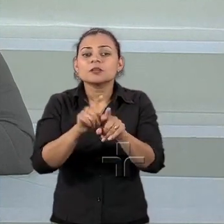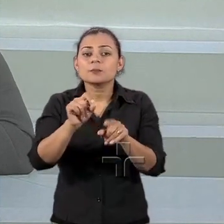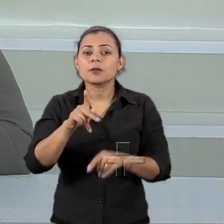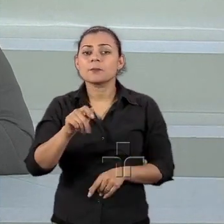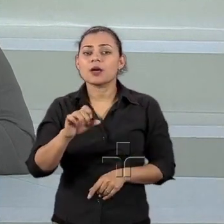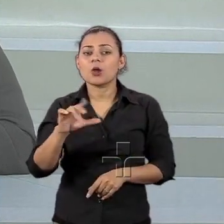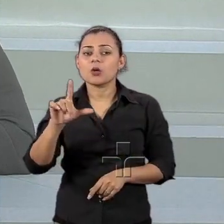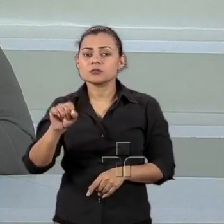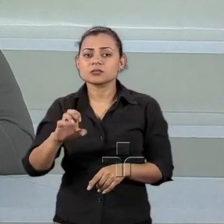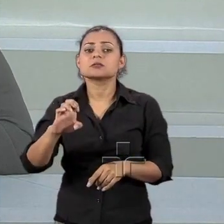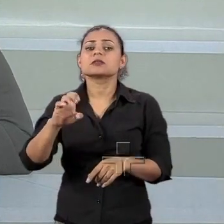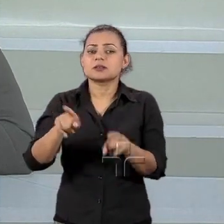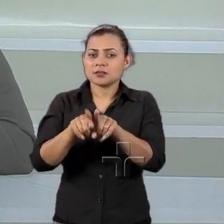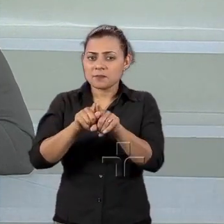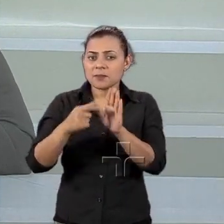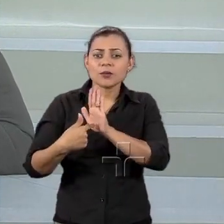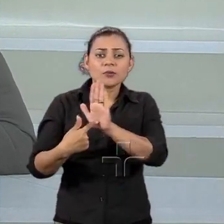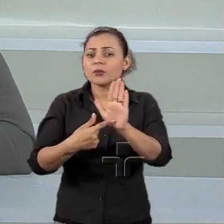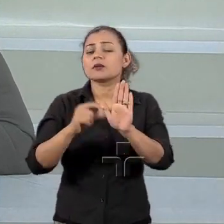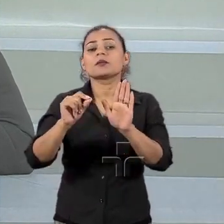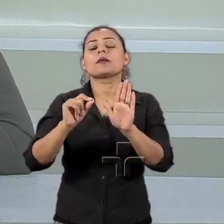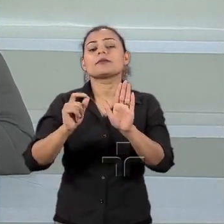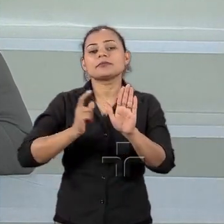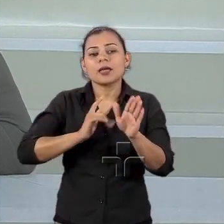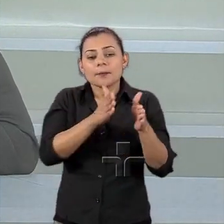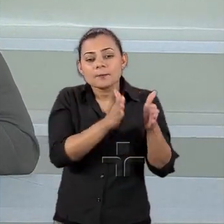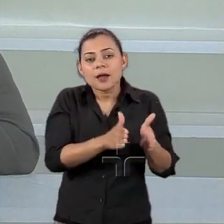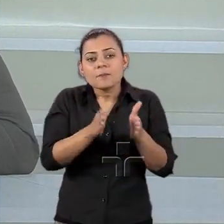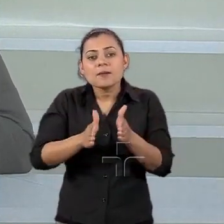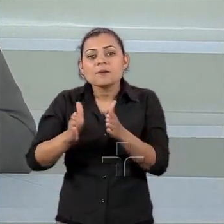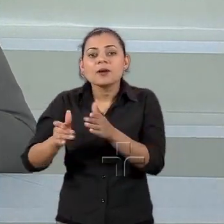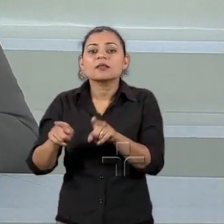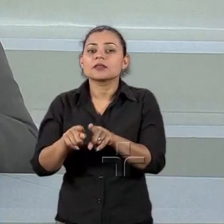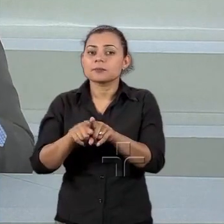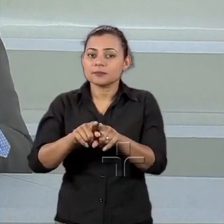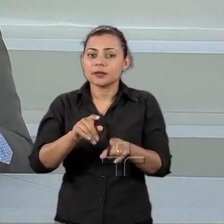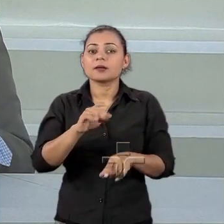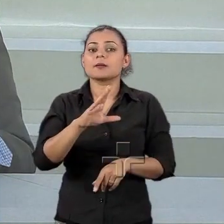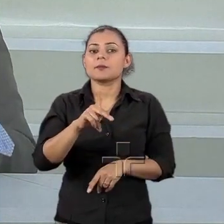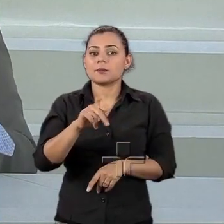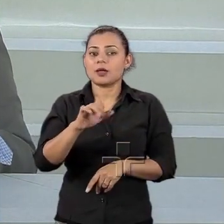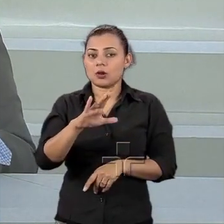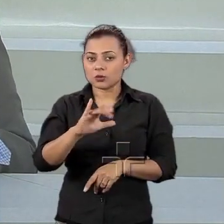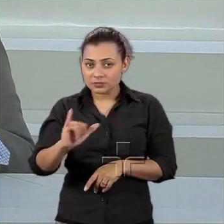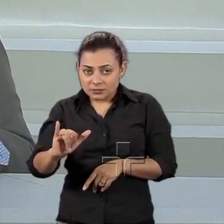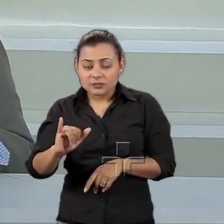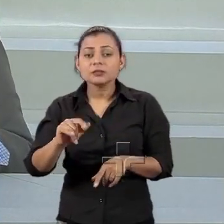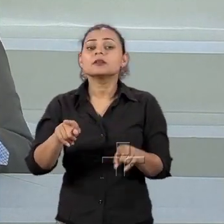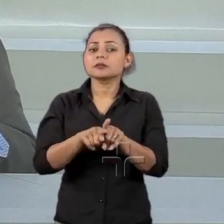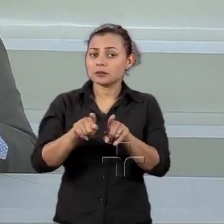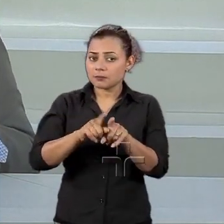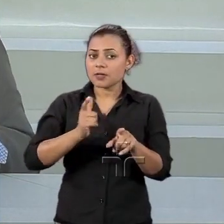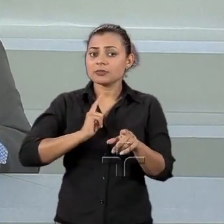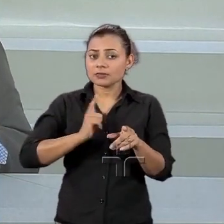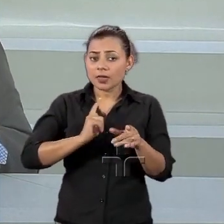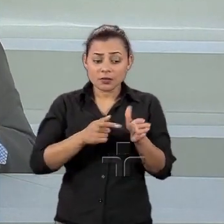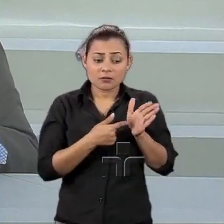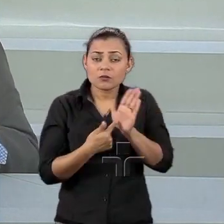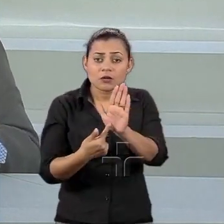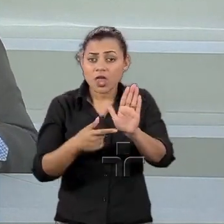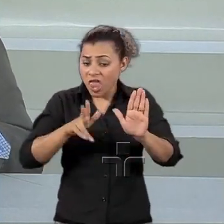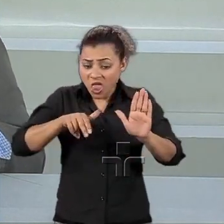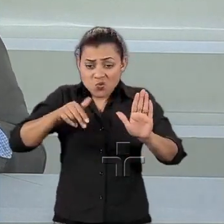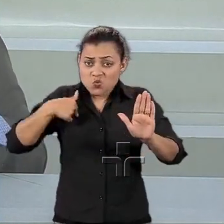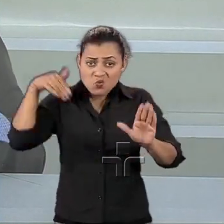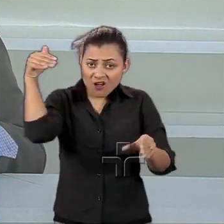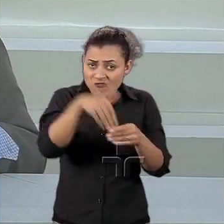Palocci sobre os processos e a forma de assumir o poder, de ter enganado a população brasileira, eu não votei nunca no PT,